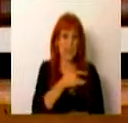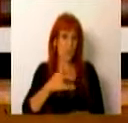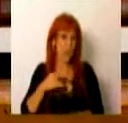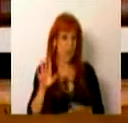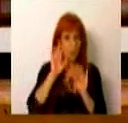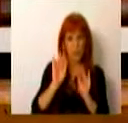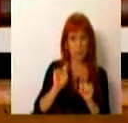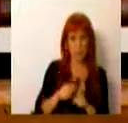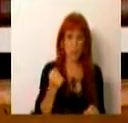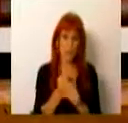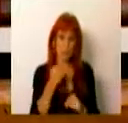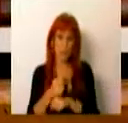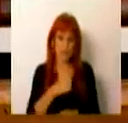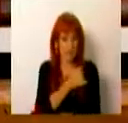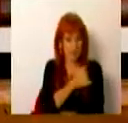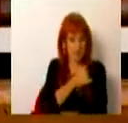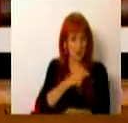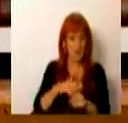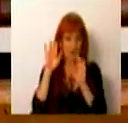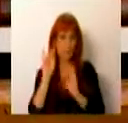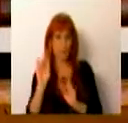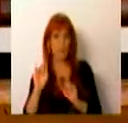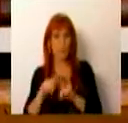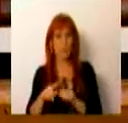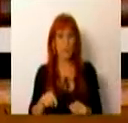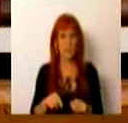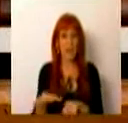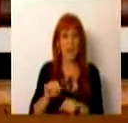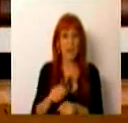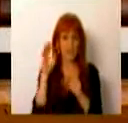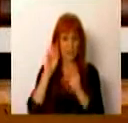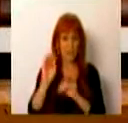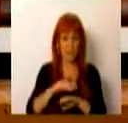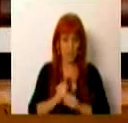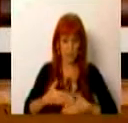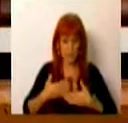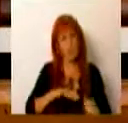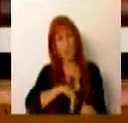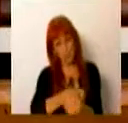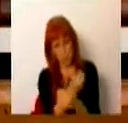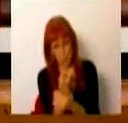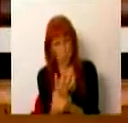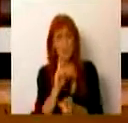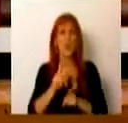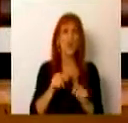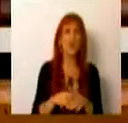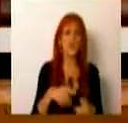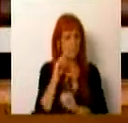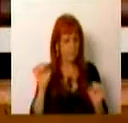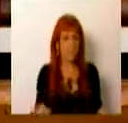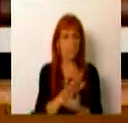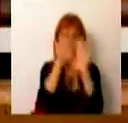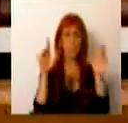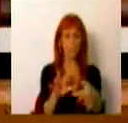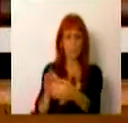da educação, do emprego, da habitação e formação no âmbito da formação profissional, entre outras, o que tem sido evidente